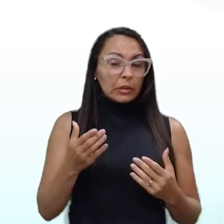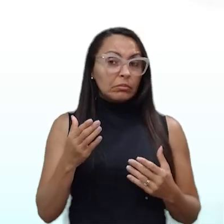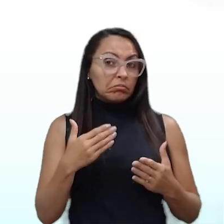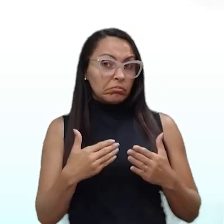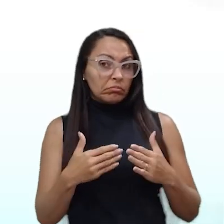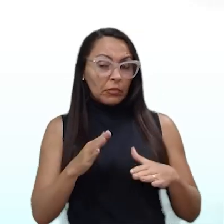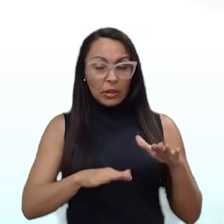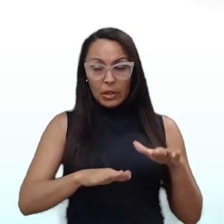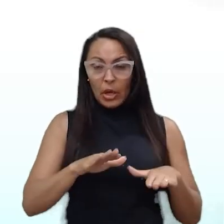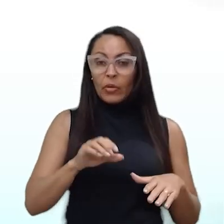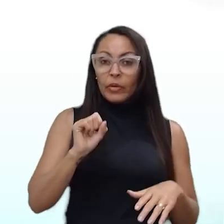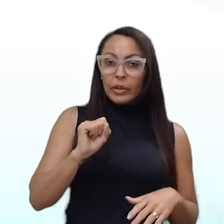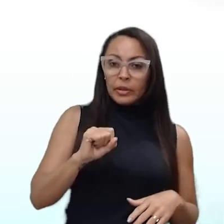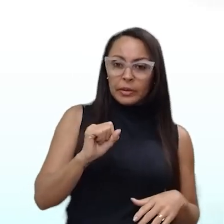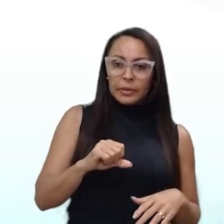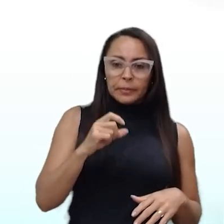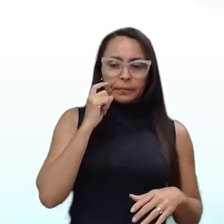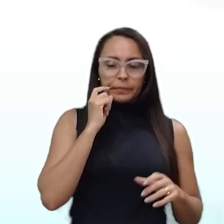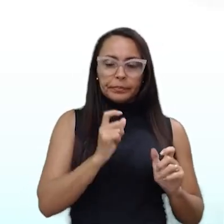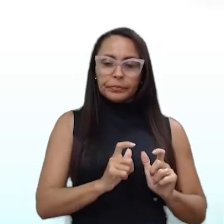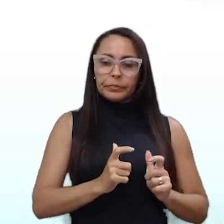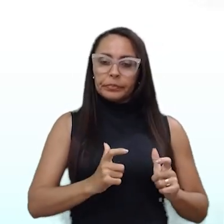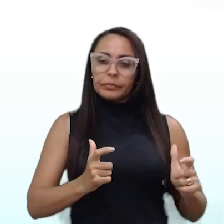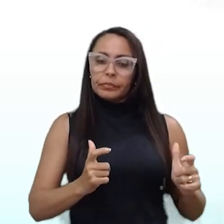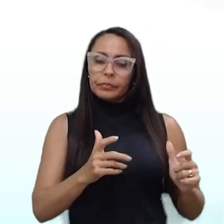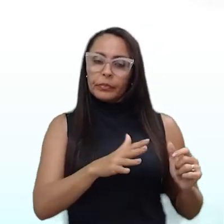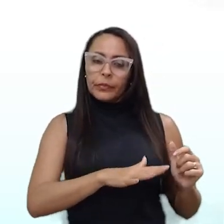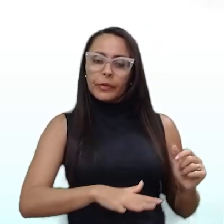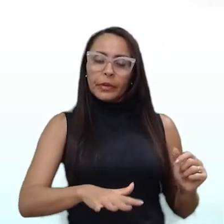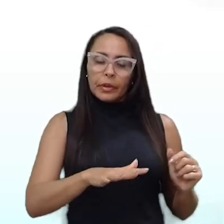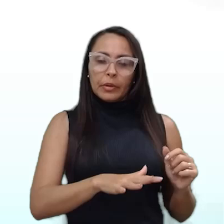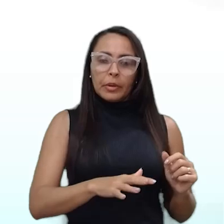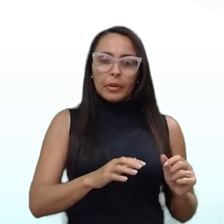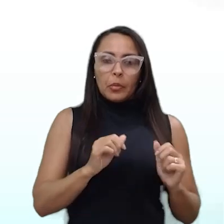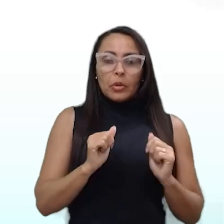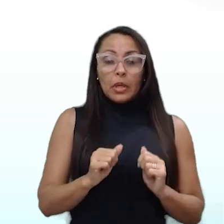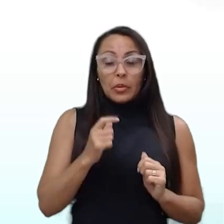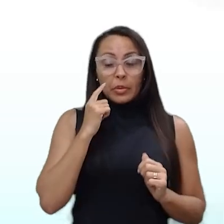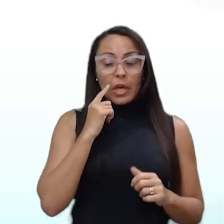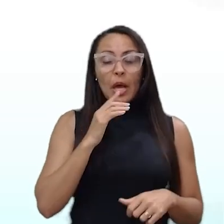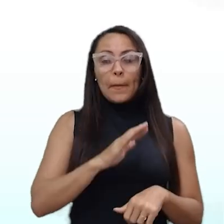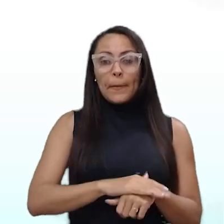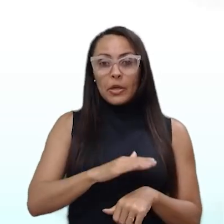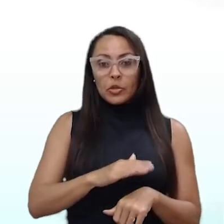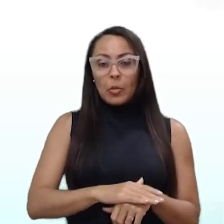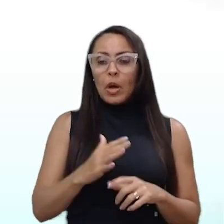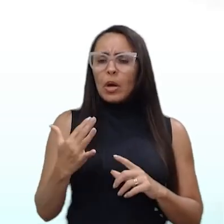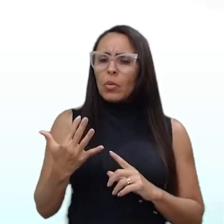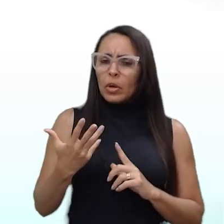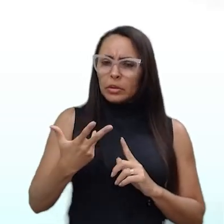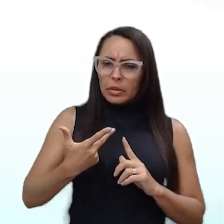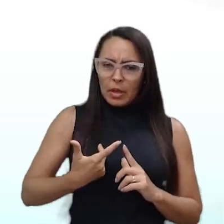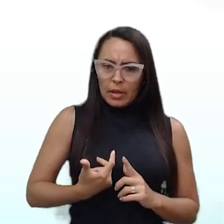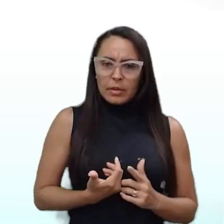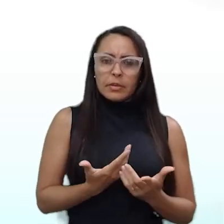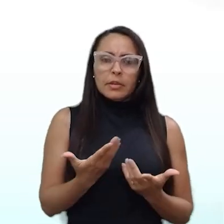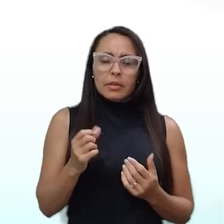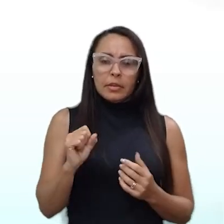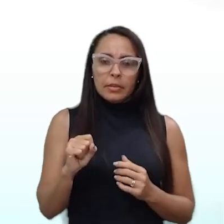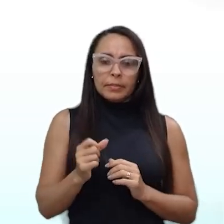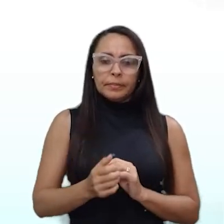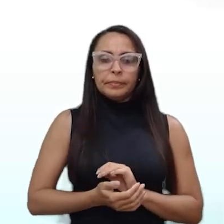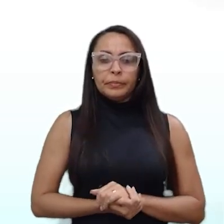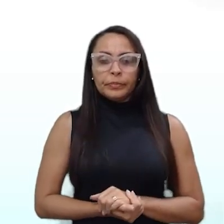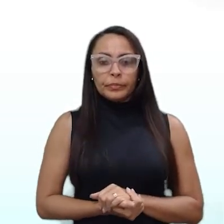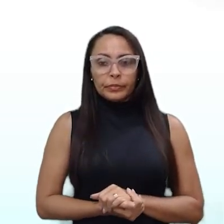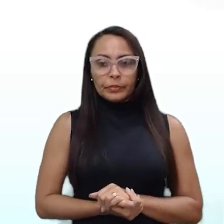Ou seja, veja que nós aumentamos o ambiente, mas podemos ter a mesma quantidade de pessoas, ou seja, a capacidade térmica,